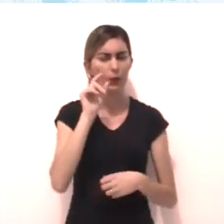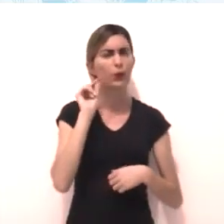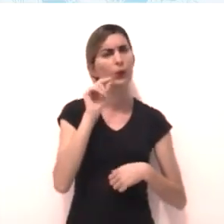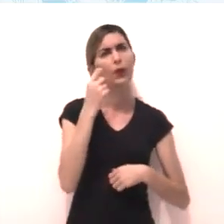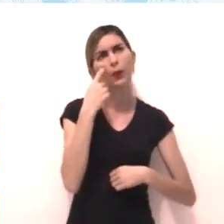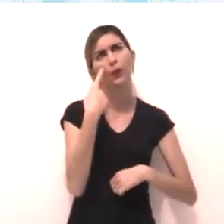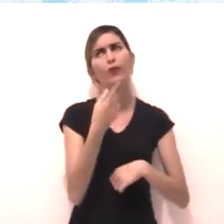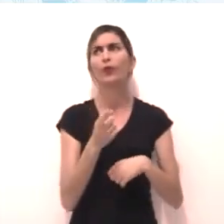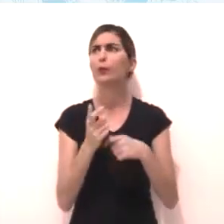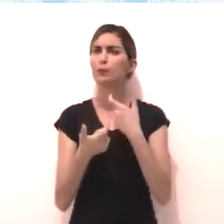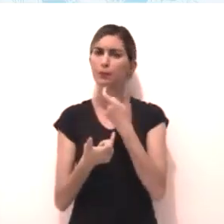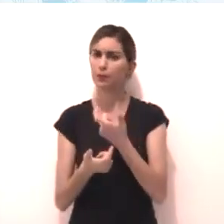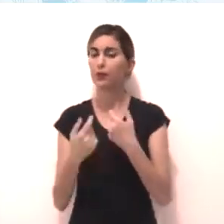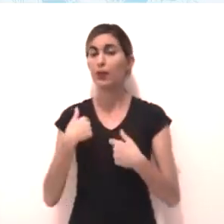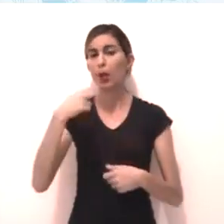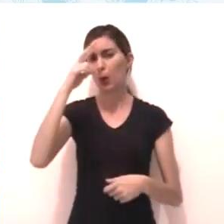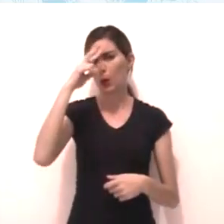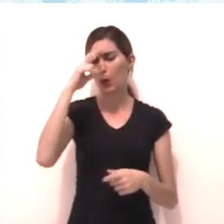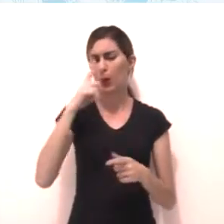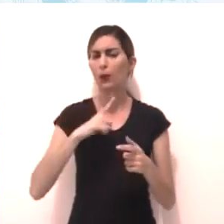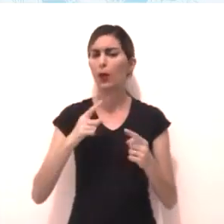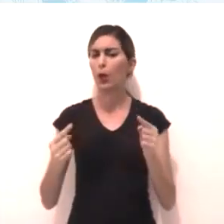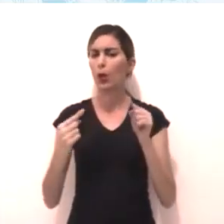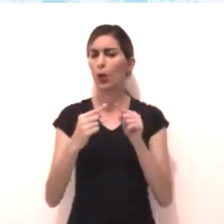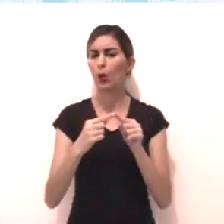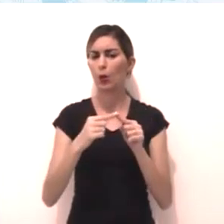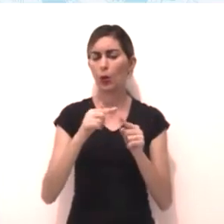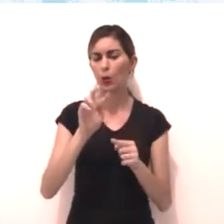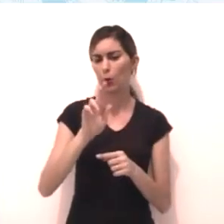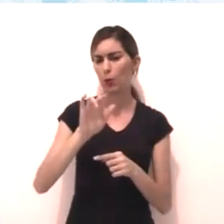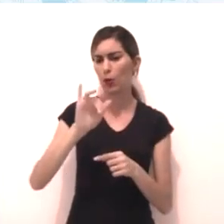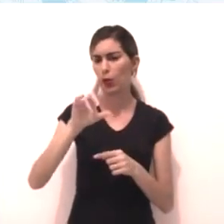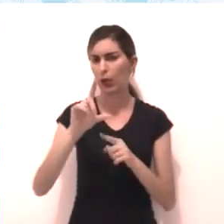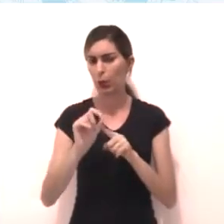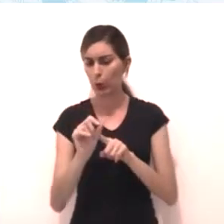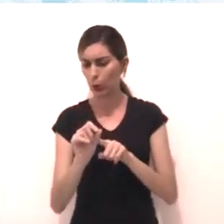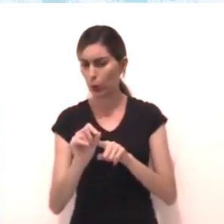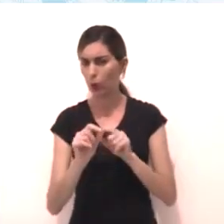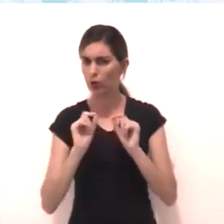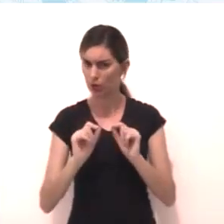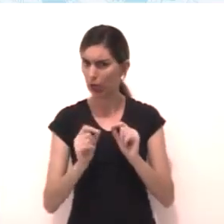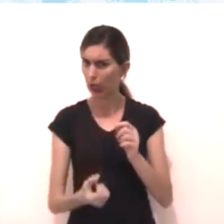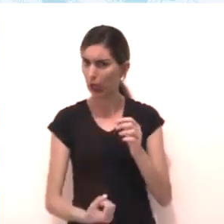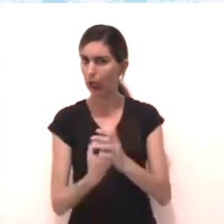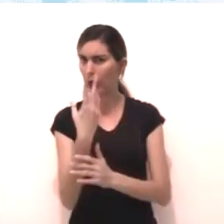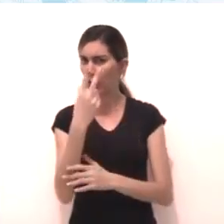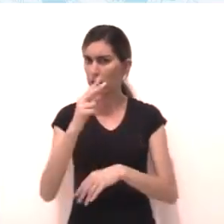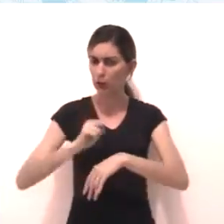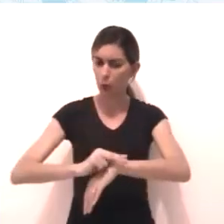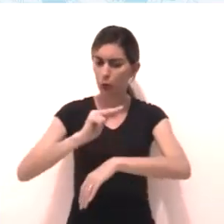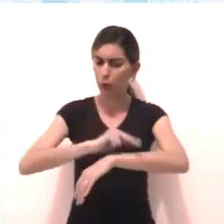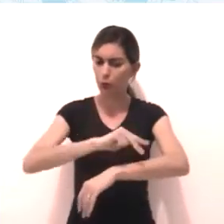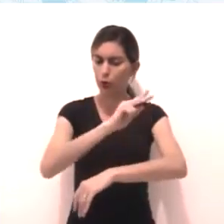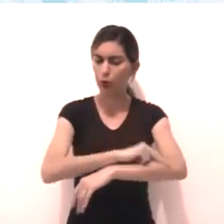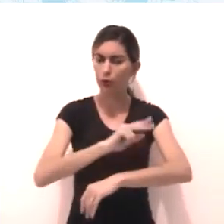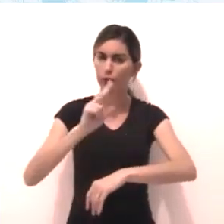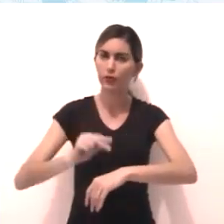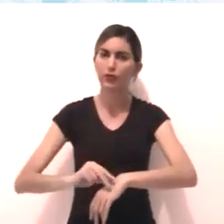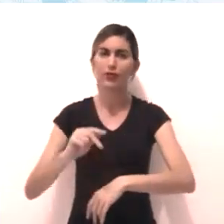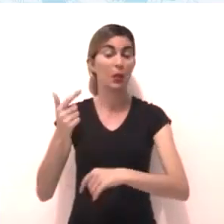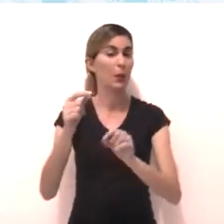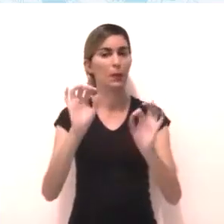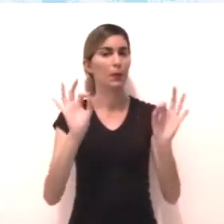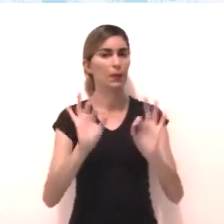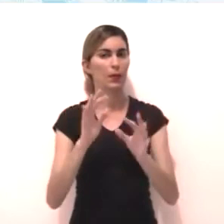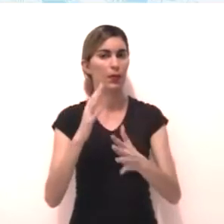Quando eu vi essa palavra, eu me lembrei, tem alguma coisa a ver com grilo. Será que é uma criação de grilo, minha gente?